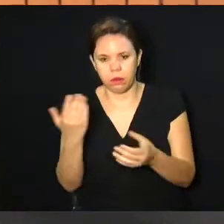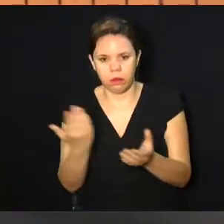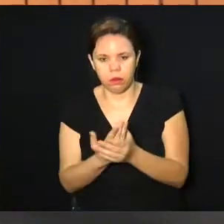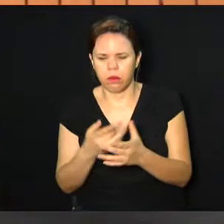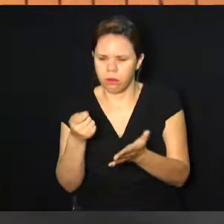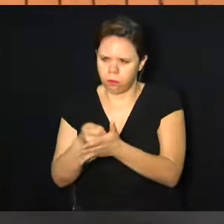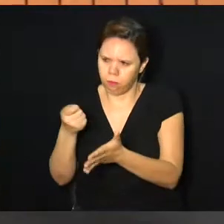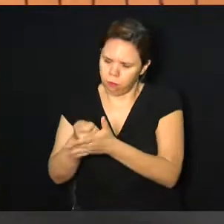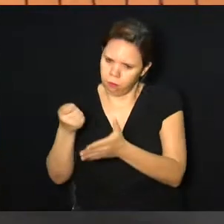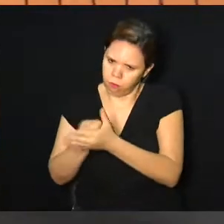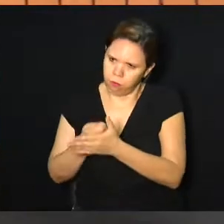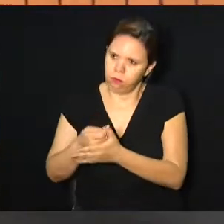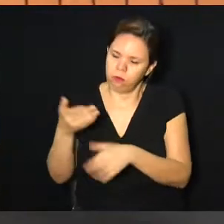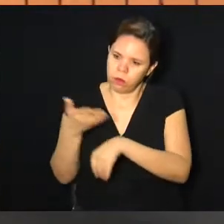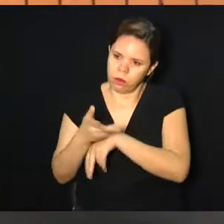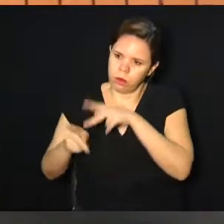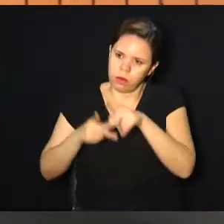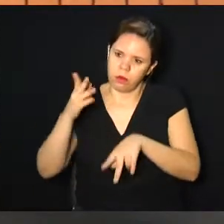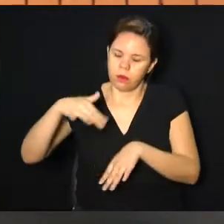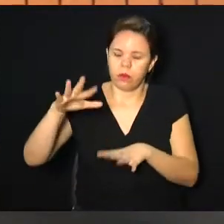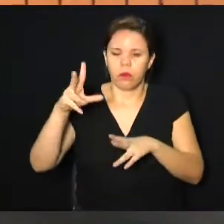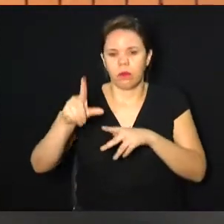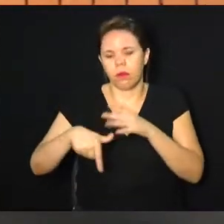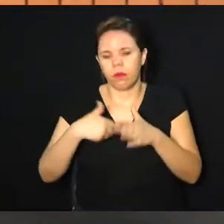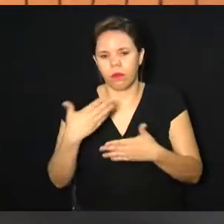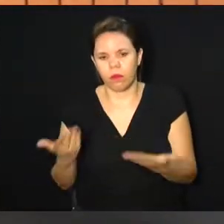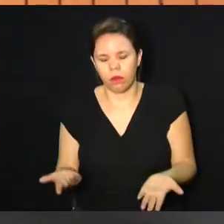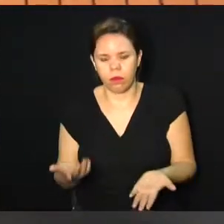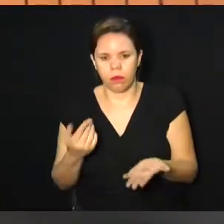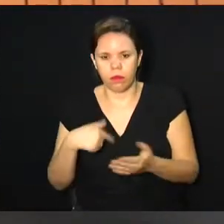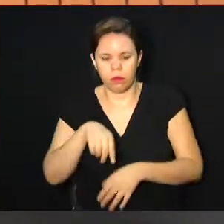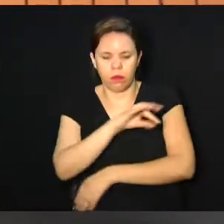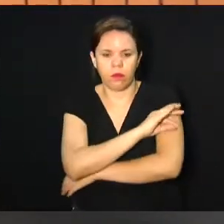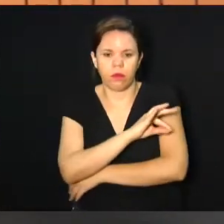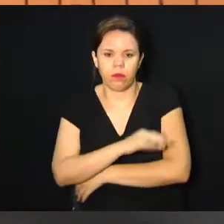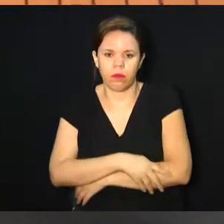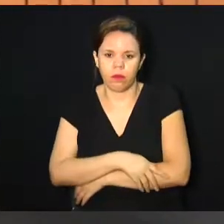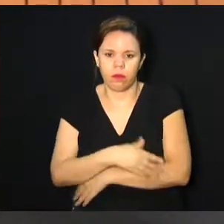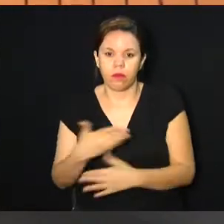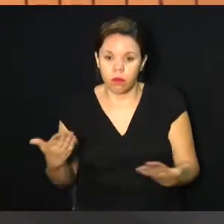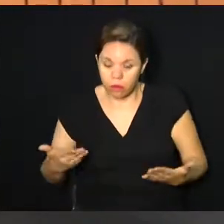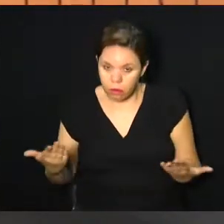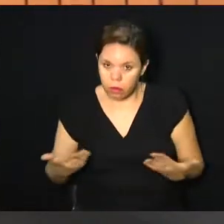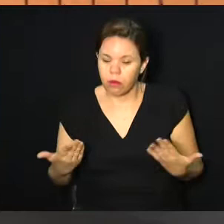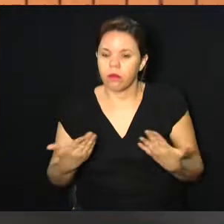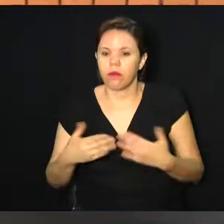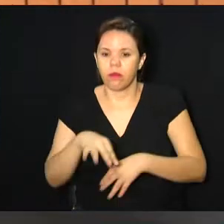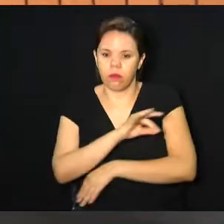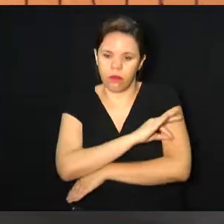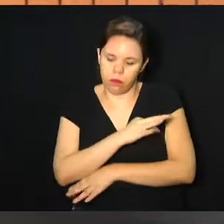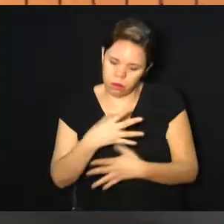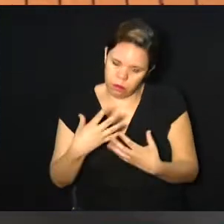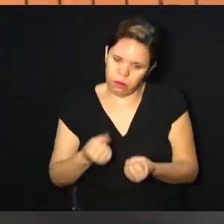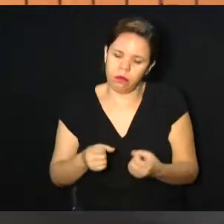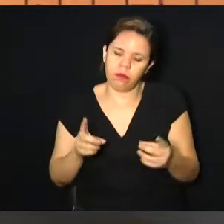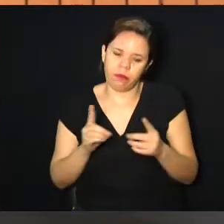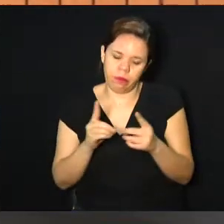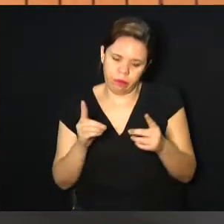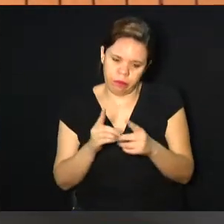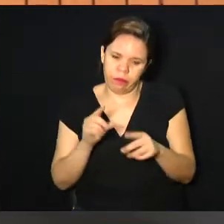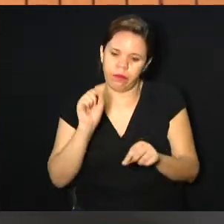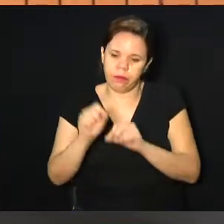participação, e, depois de tudo isso, a Prefeitura está atendendo agora às determinações da